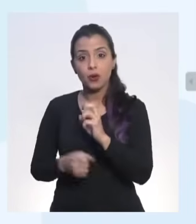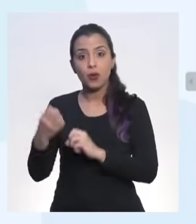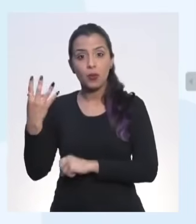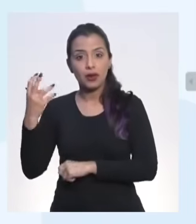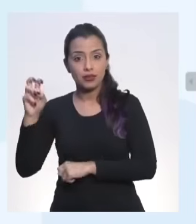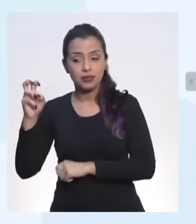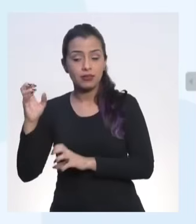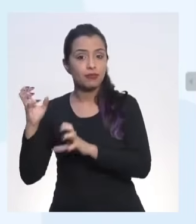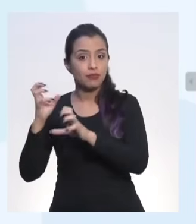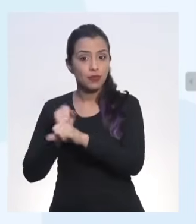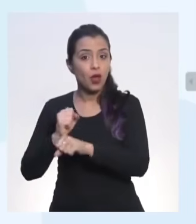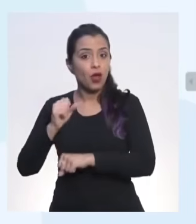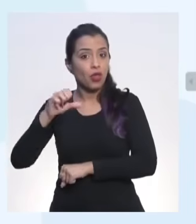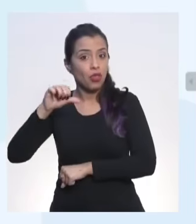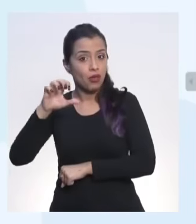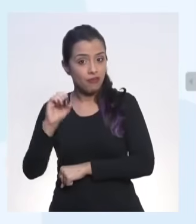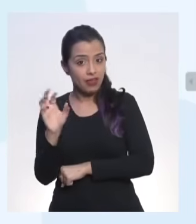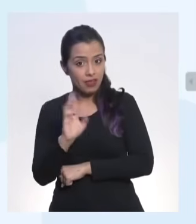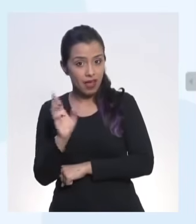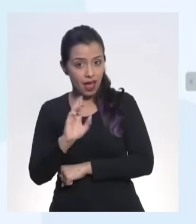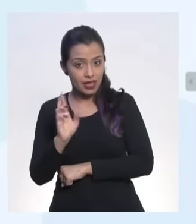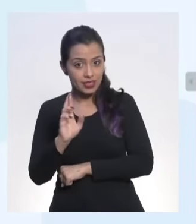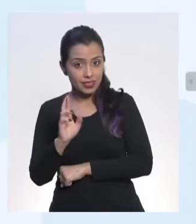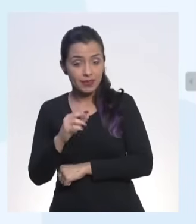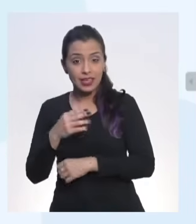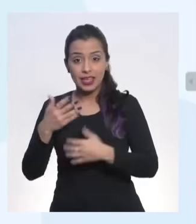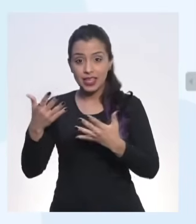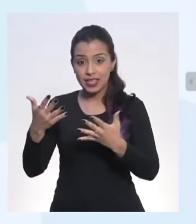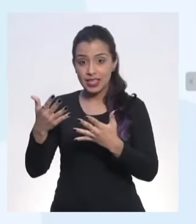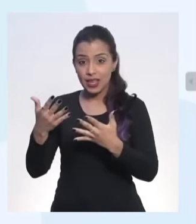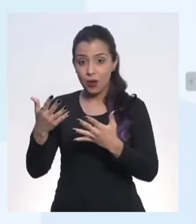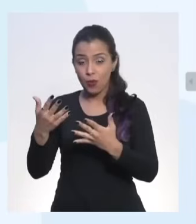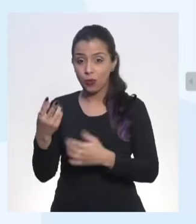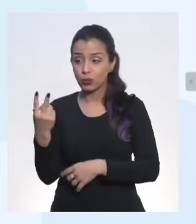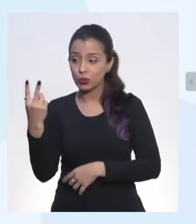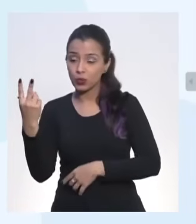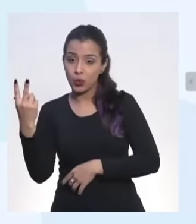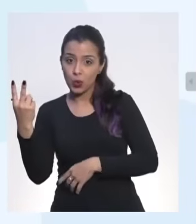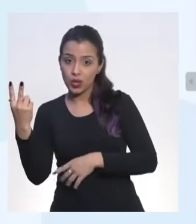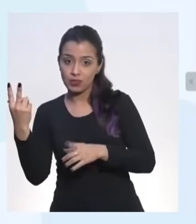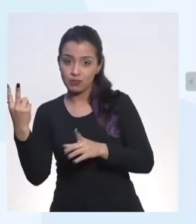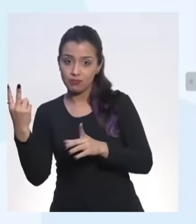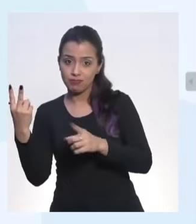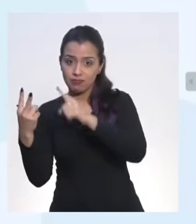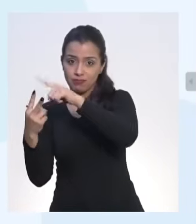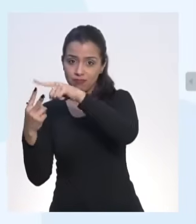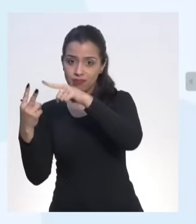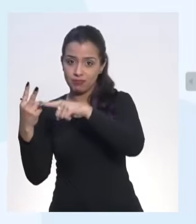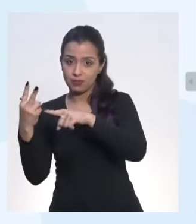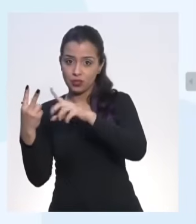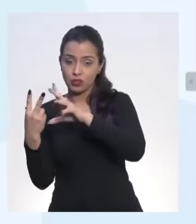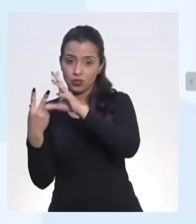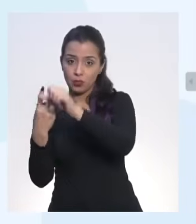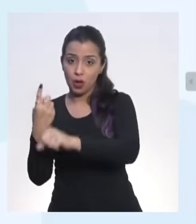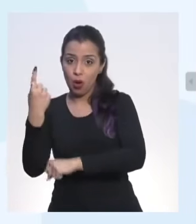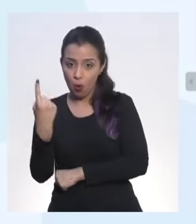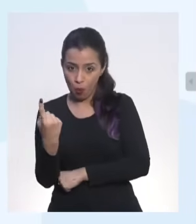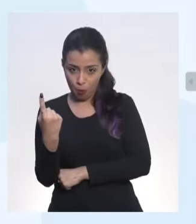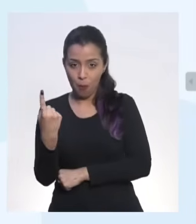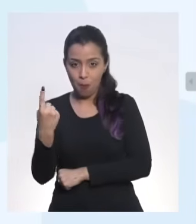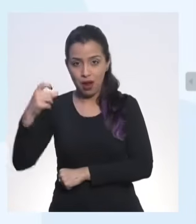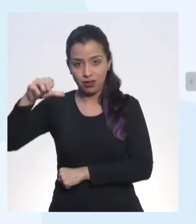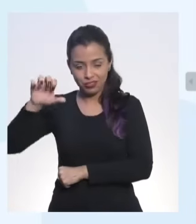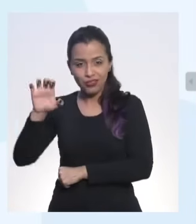eu diminuí uma, se eu pensar. Então, se eu juntei duas para pagar, é uma parcela. Então, eu poderia chegar, então, que eu vou pagar